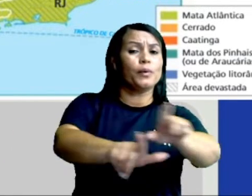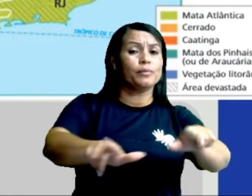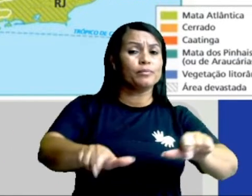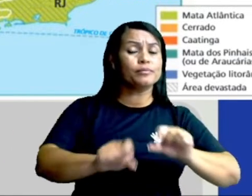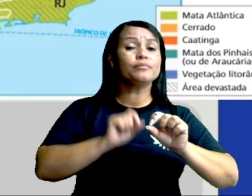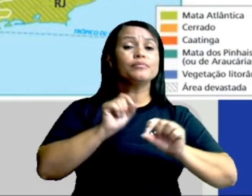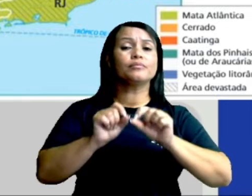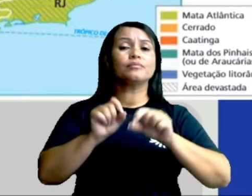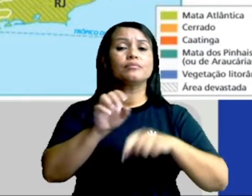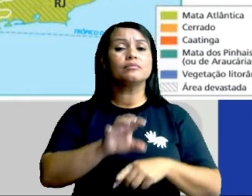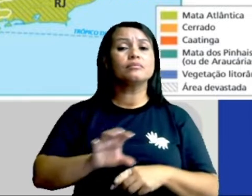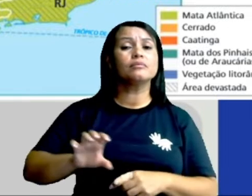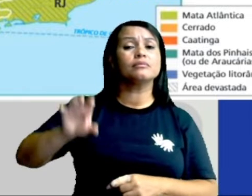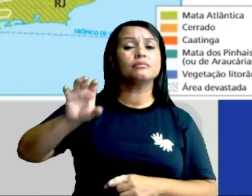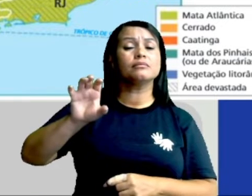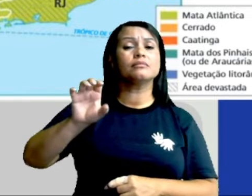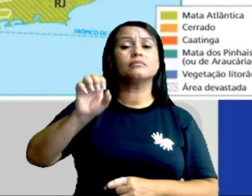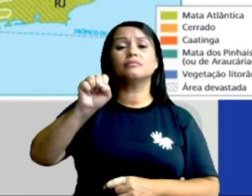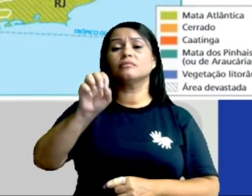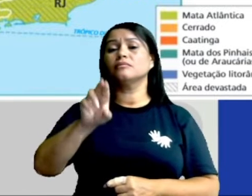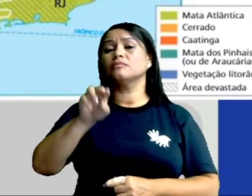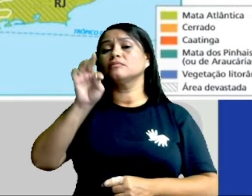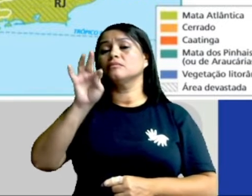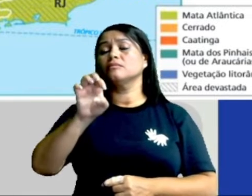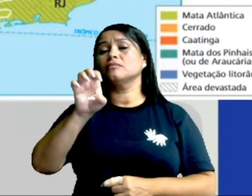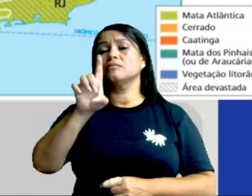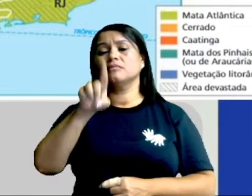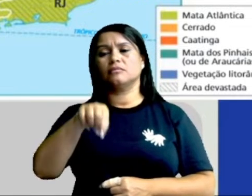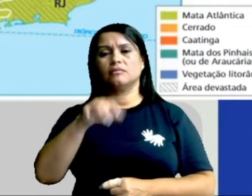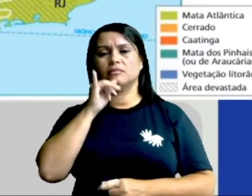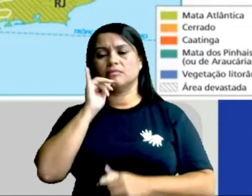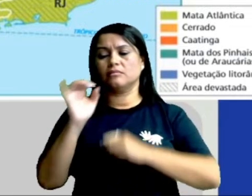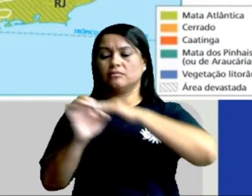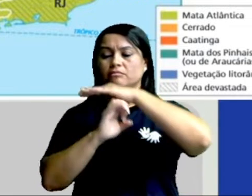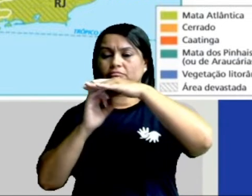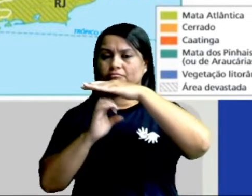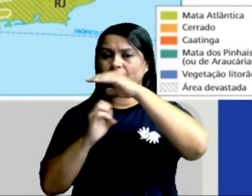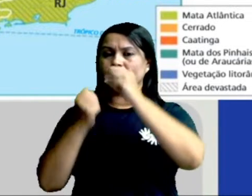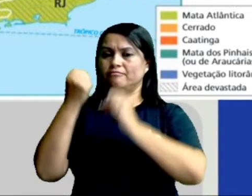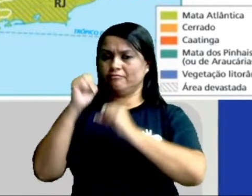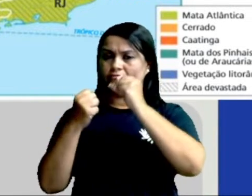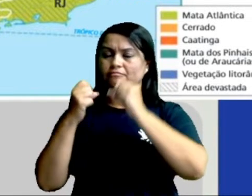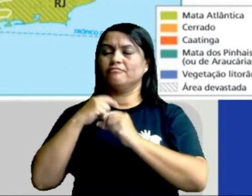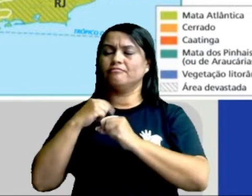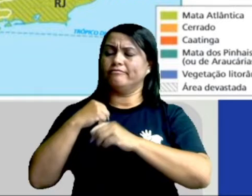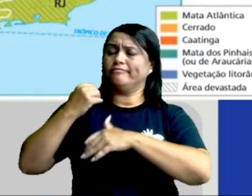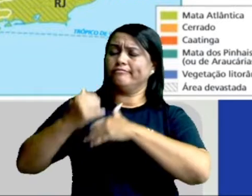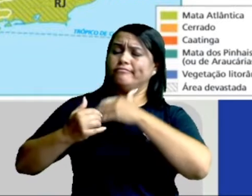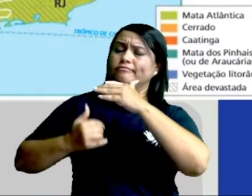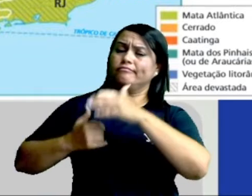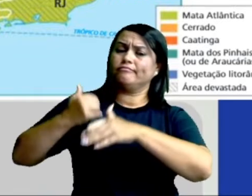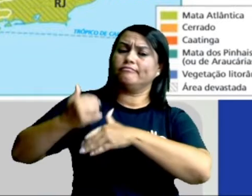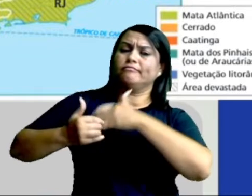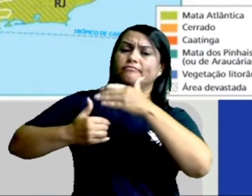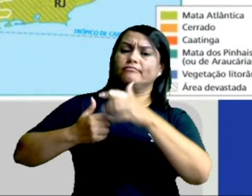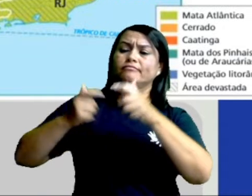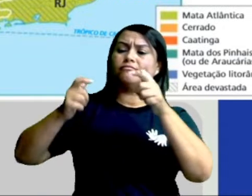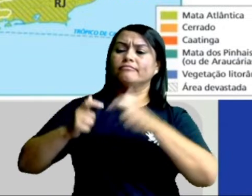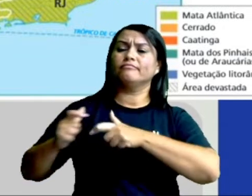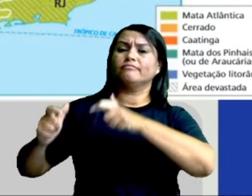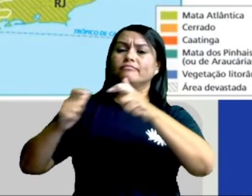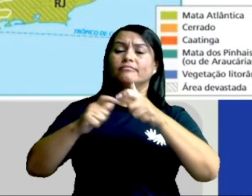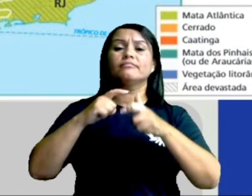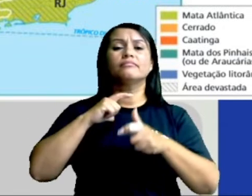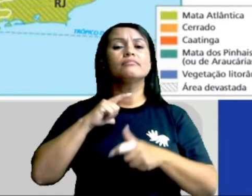vez que a região sudeste, como vocês sabem, né, ela é o coração econômico do país e muitas atividades foram se desenvolvendo nos territórios onde